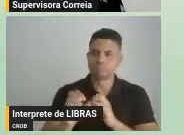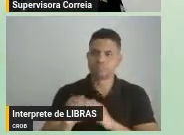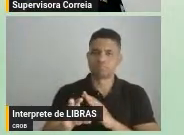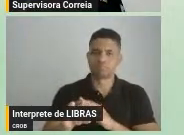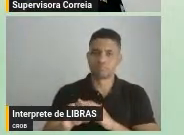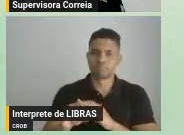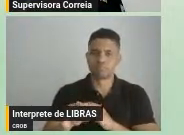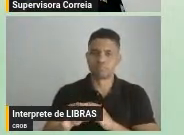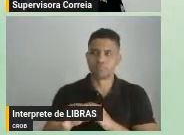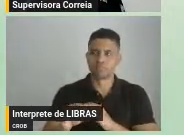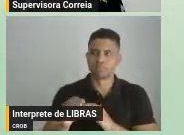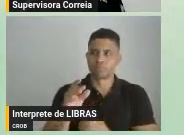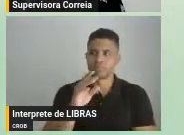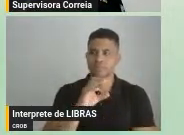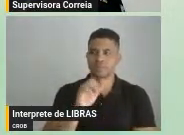ODS.